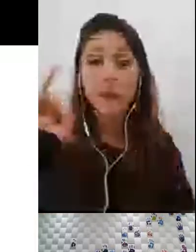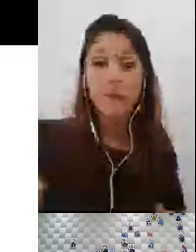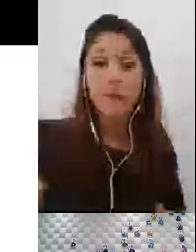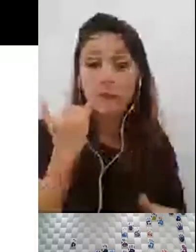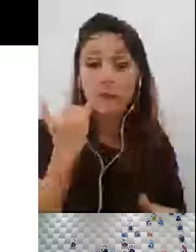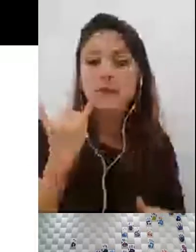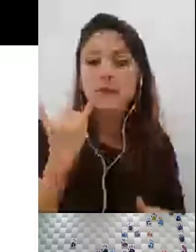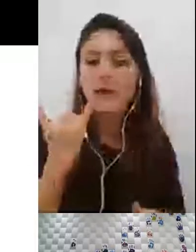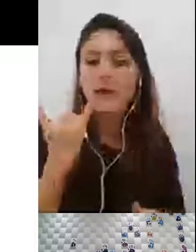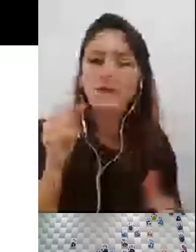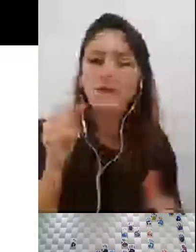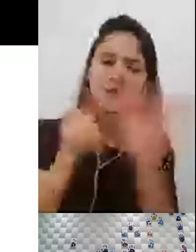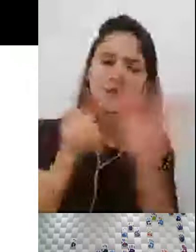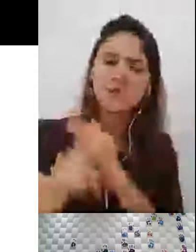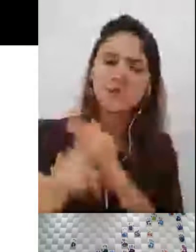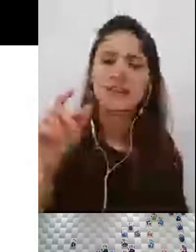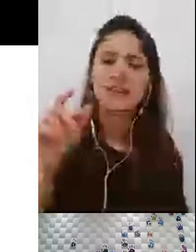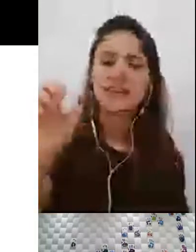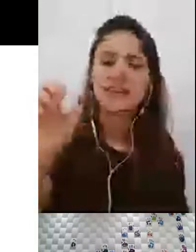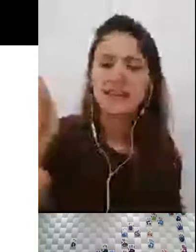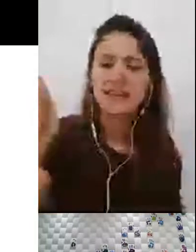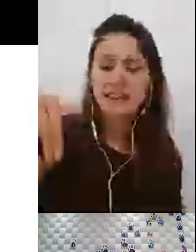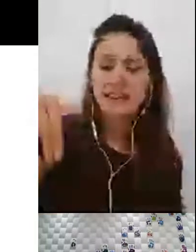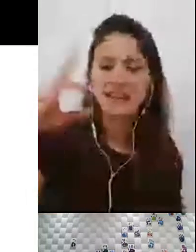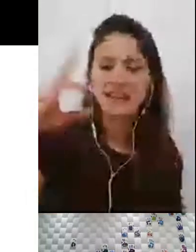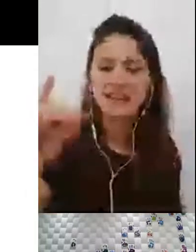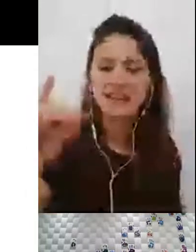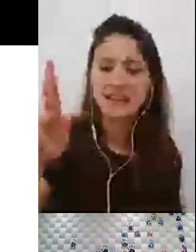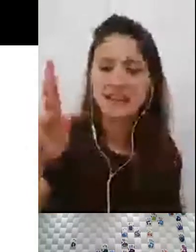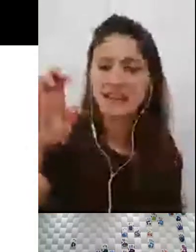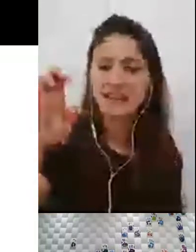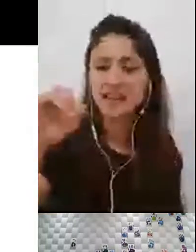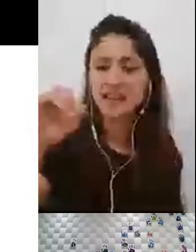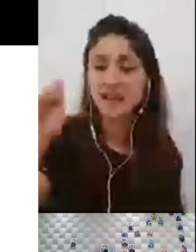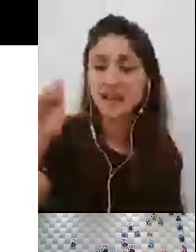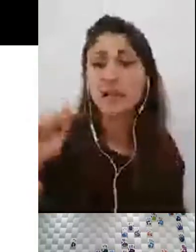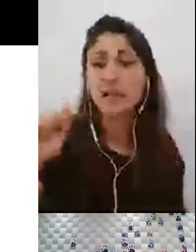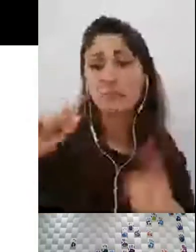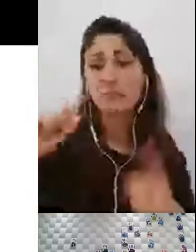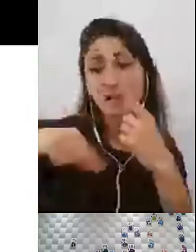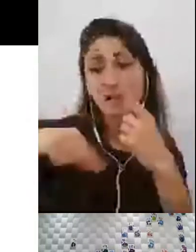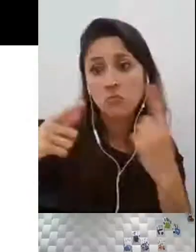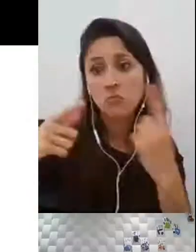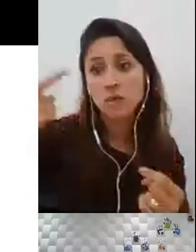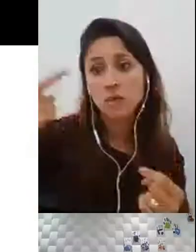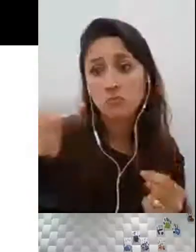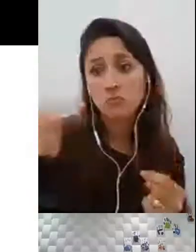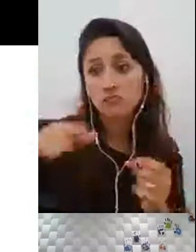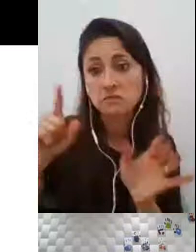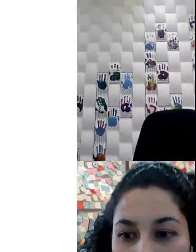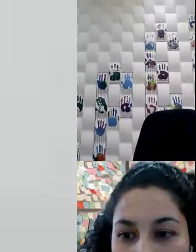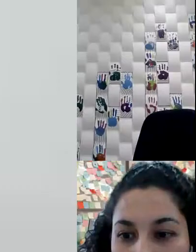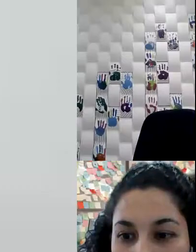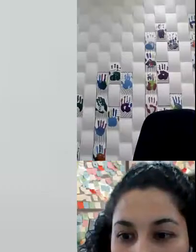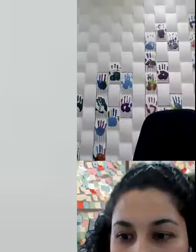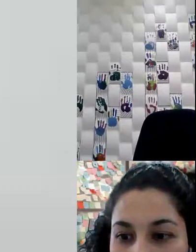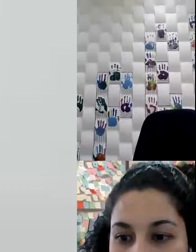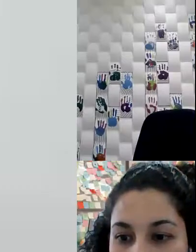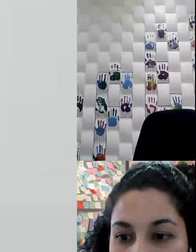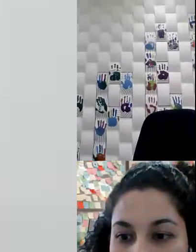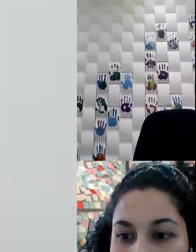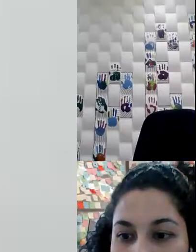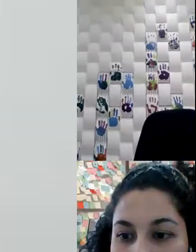gente? Que está mais contextualizada com o momento, e daí as outras que vocês fizeram a gente vai encaixando depois. Então, a Andrea